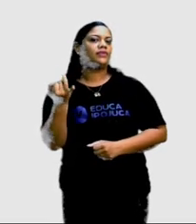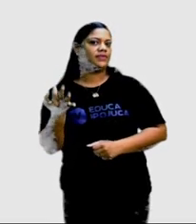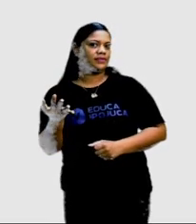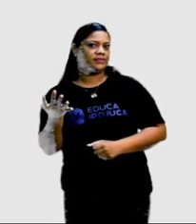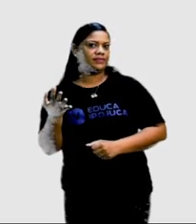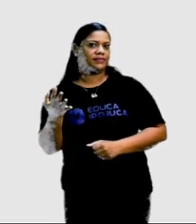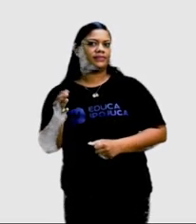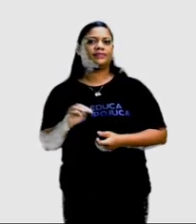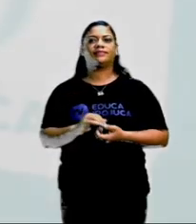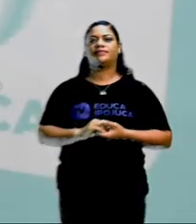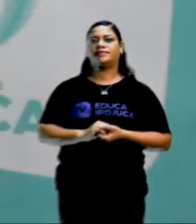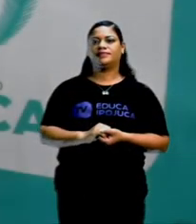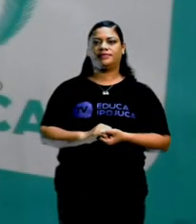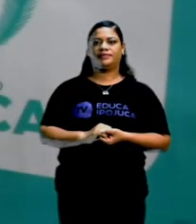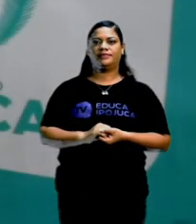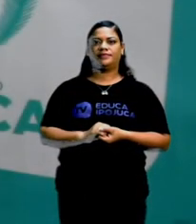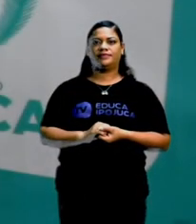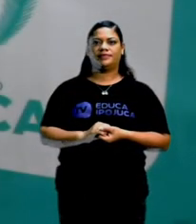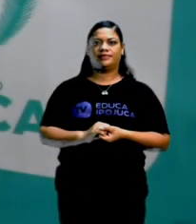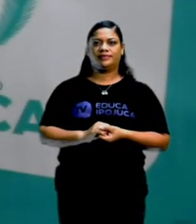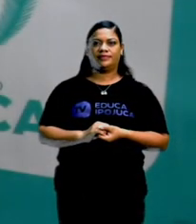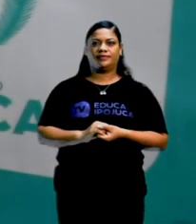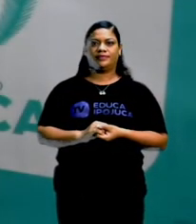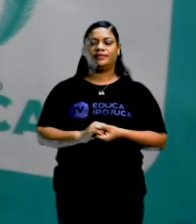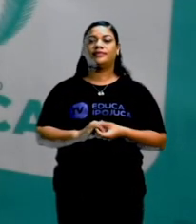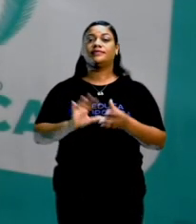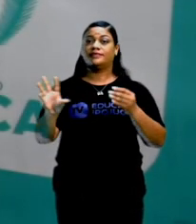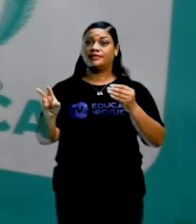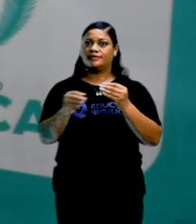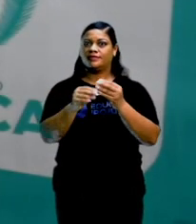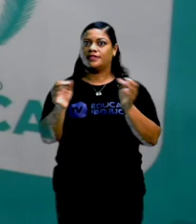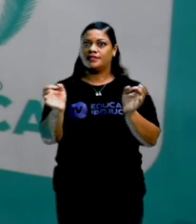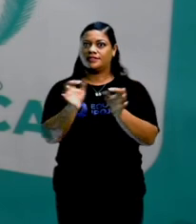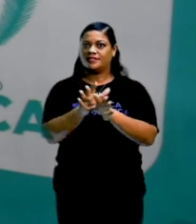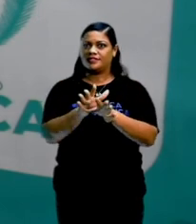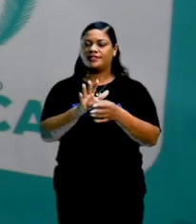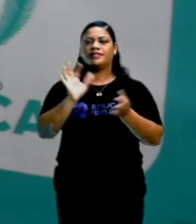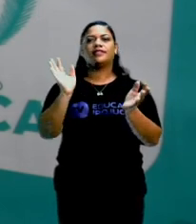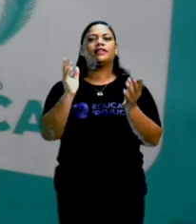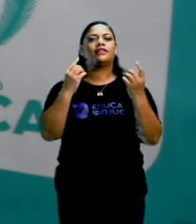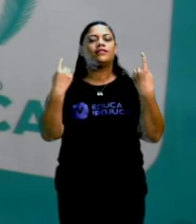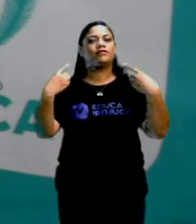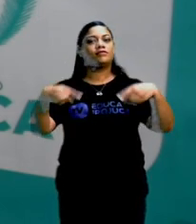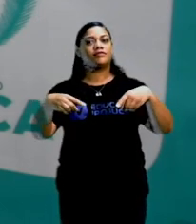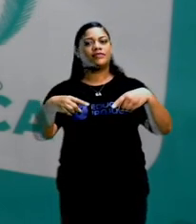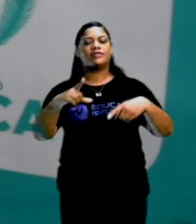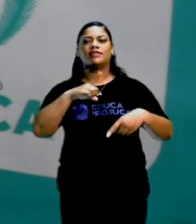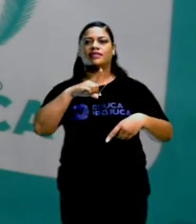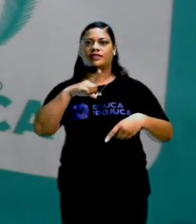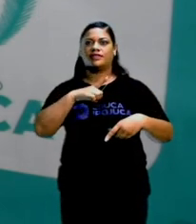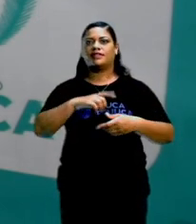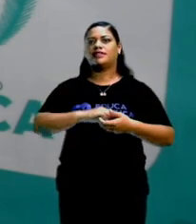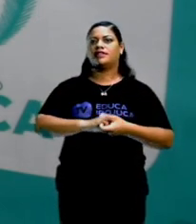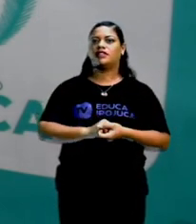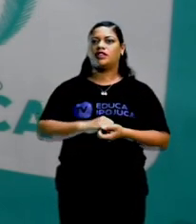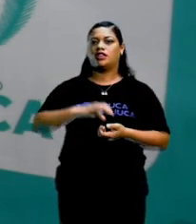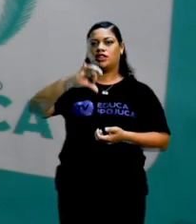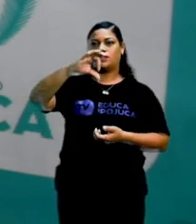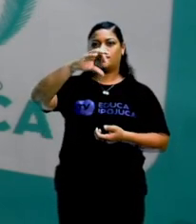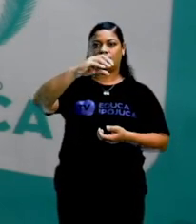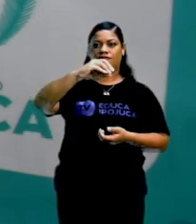quanto? E para fechar o nosso desafio, nós temos um valor aí de dezena 90 com